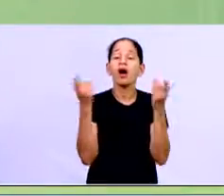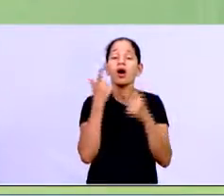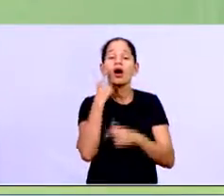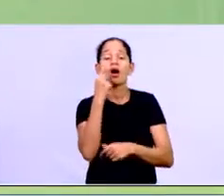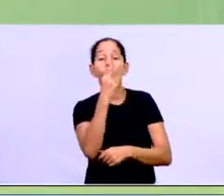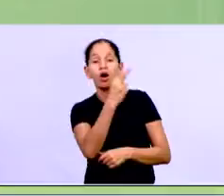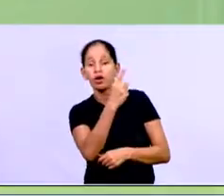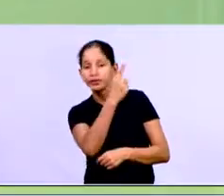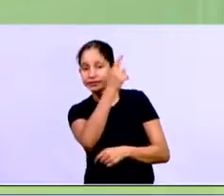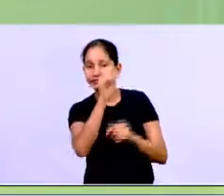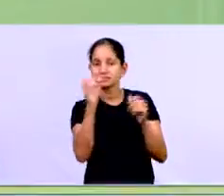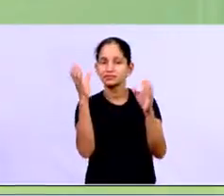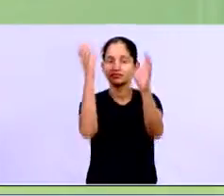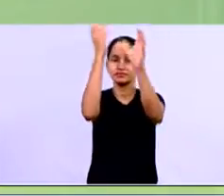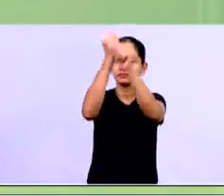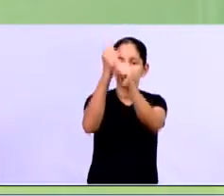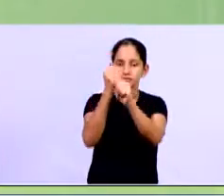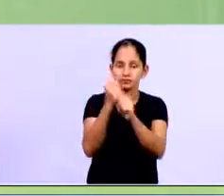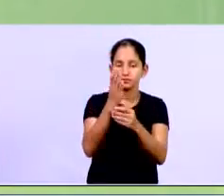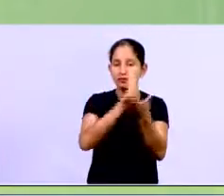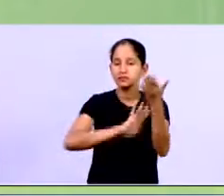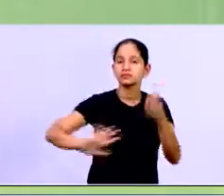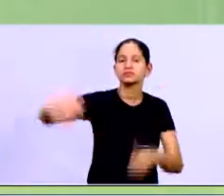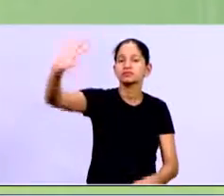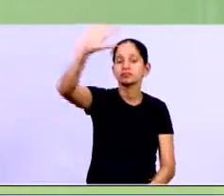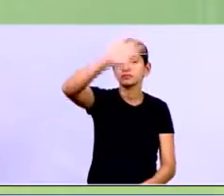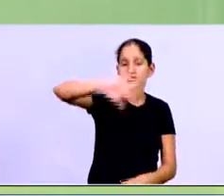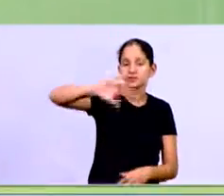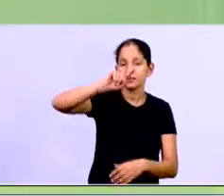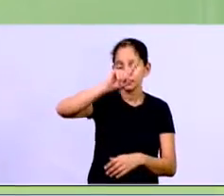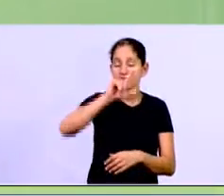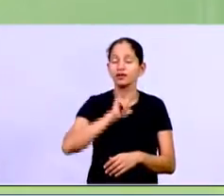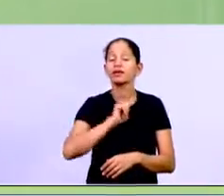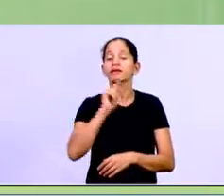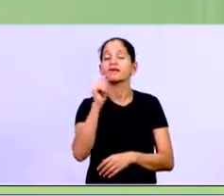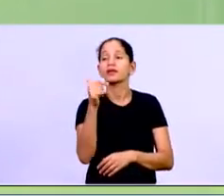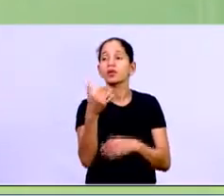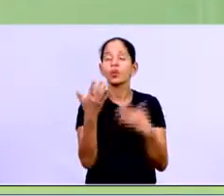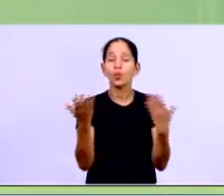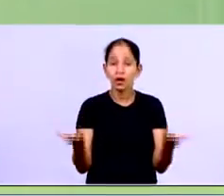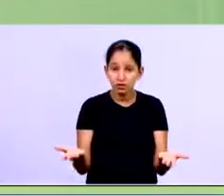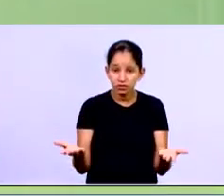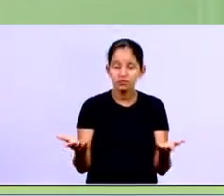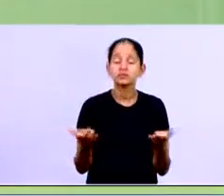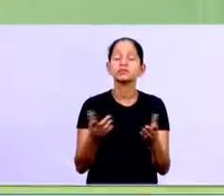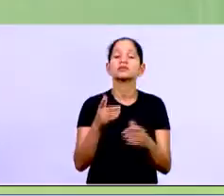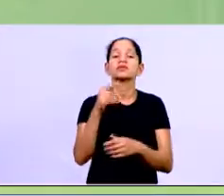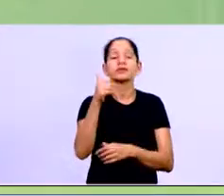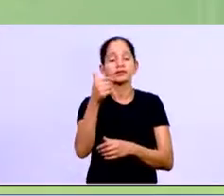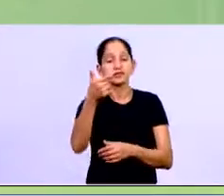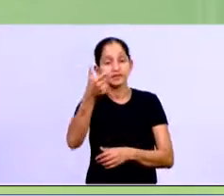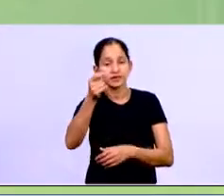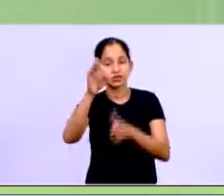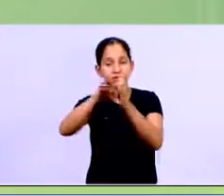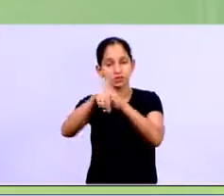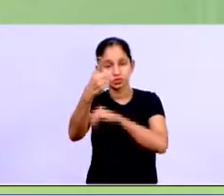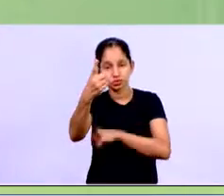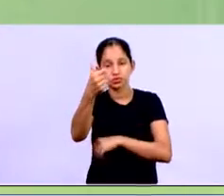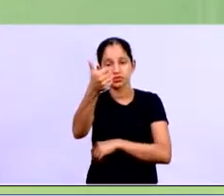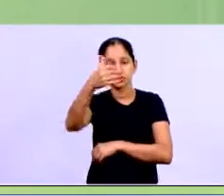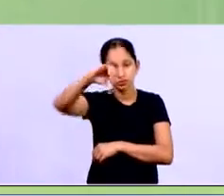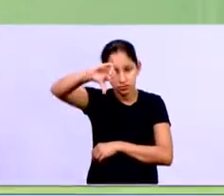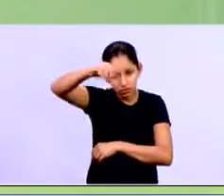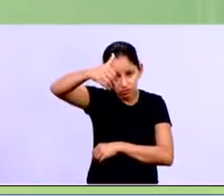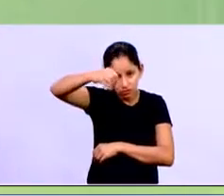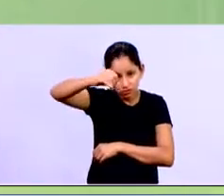cálculo, ok? 20 menos 1, que a gente colocou do outro lado lá, 20 menos 1 vai dar quanto? 19. E aí,